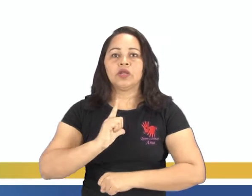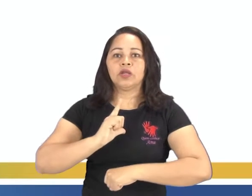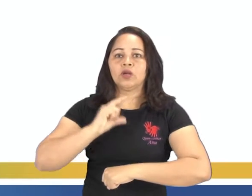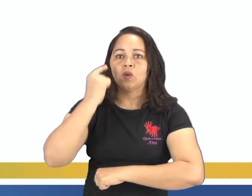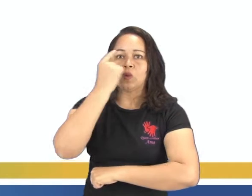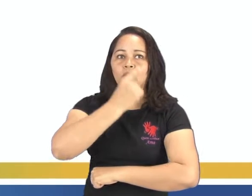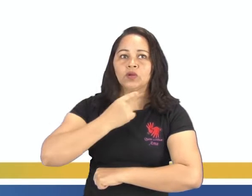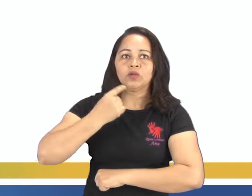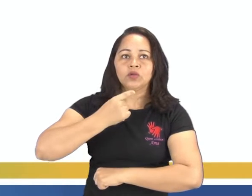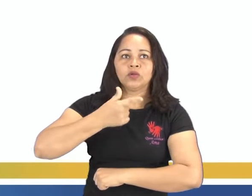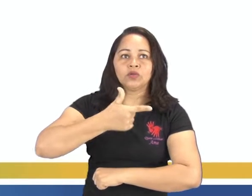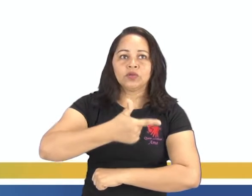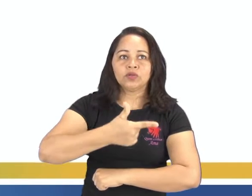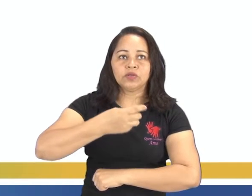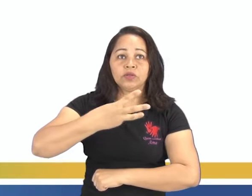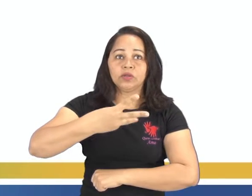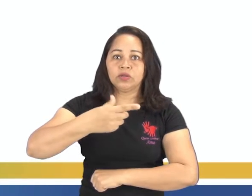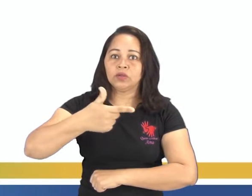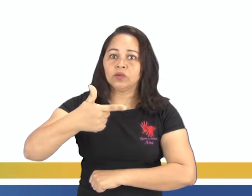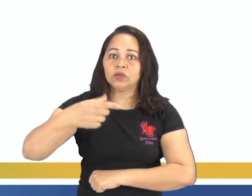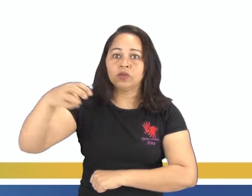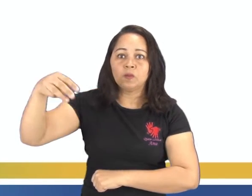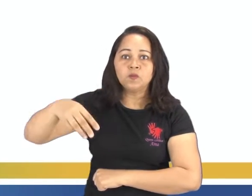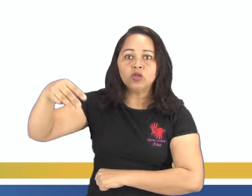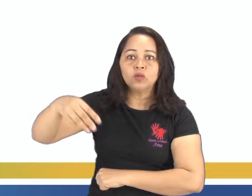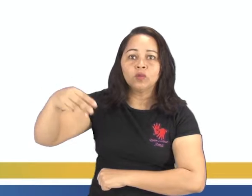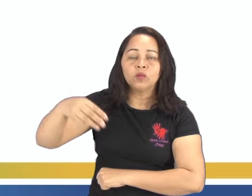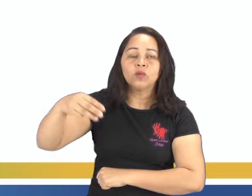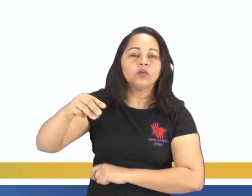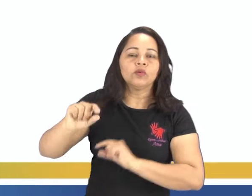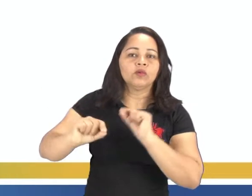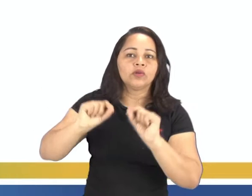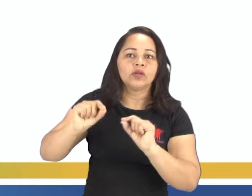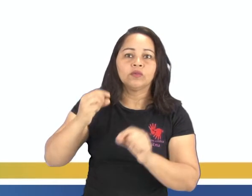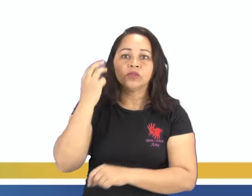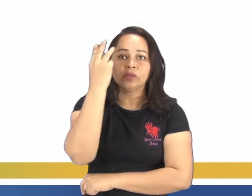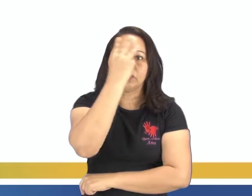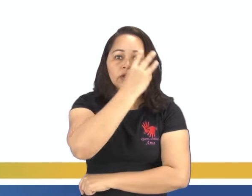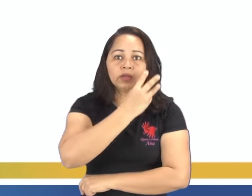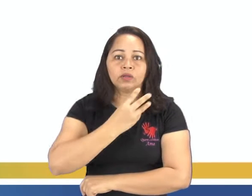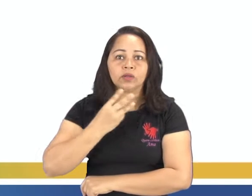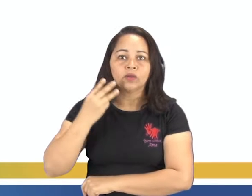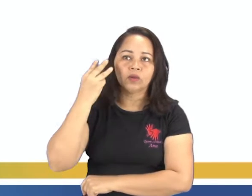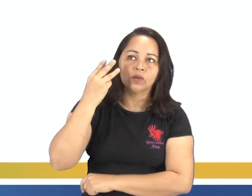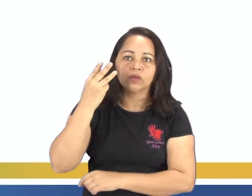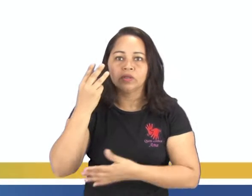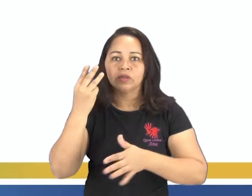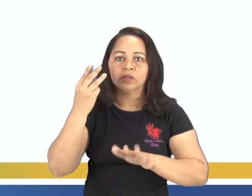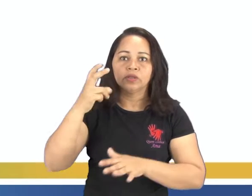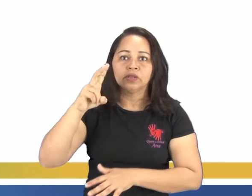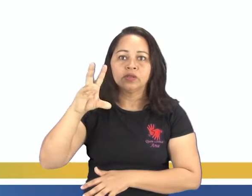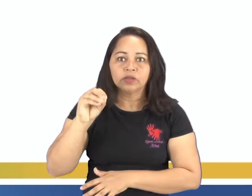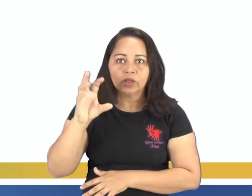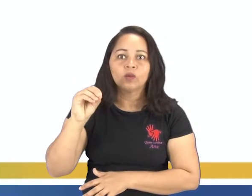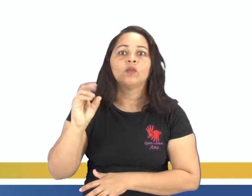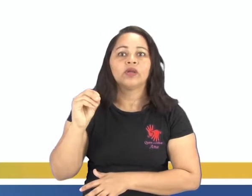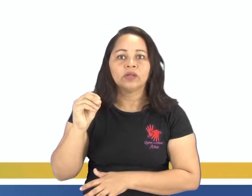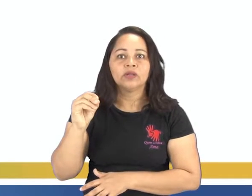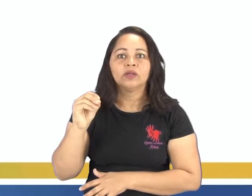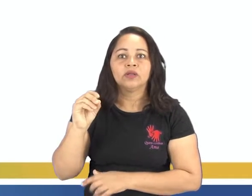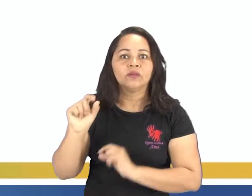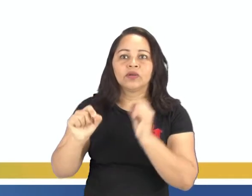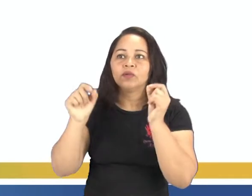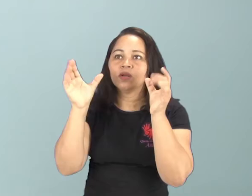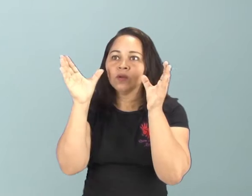de 232 minutos, que corresponde mais ou menos aí umas 3 horas e 50. Nossa, professora,